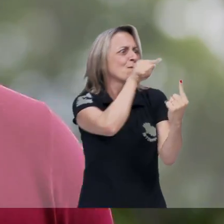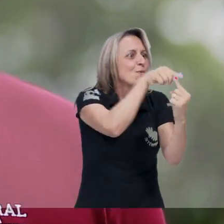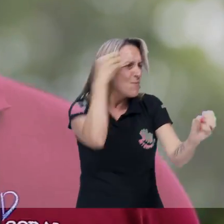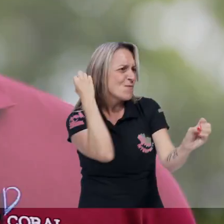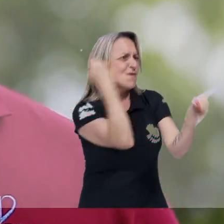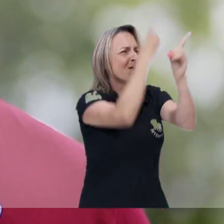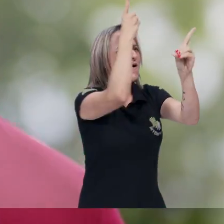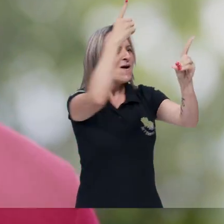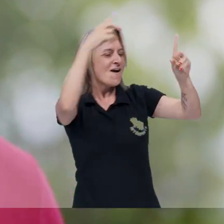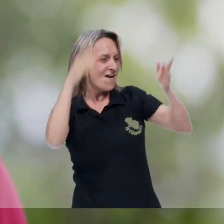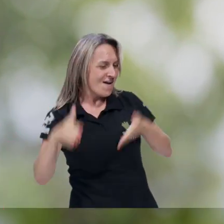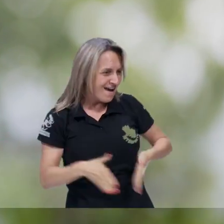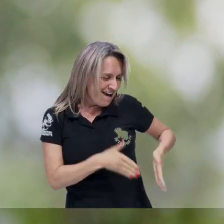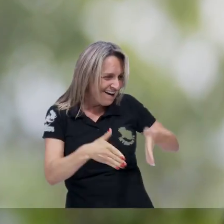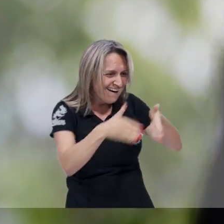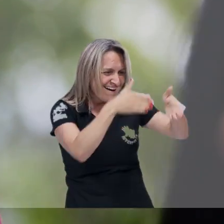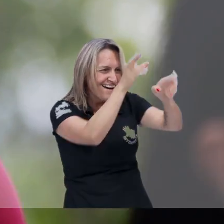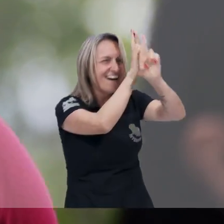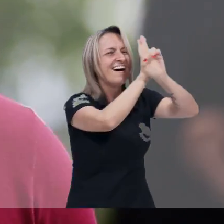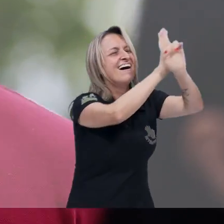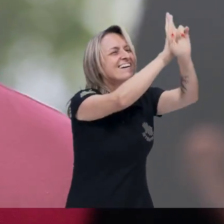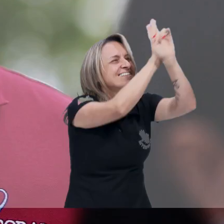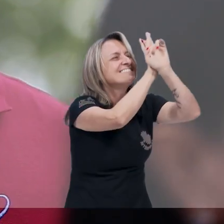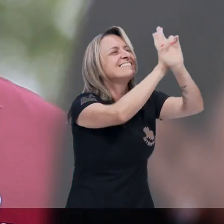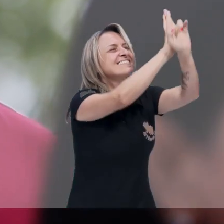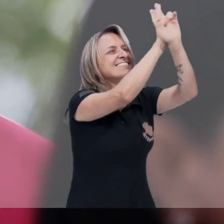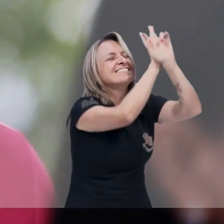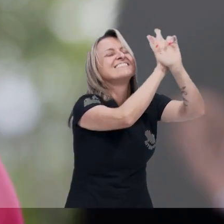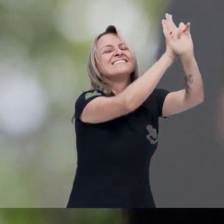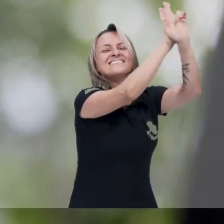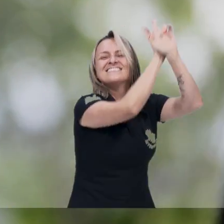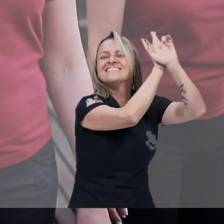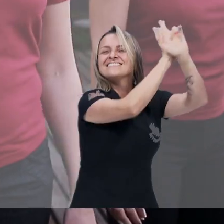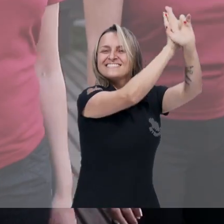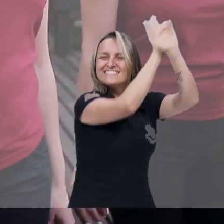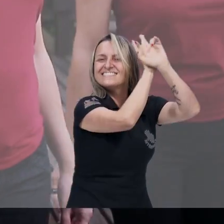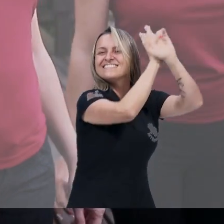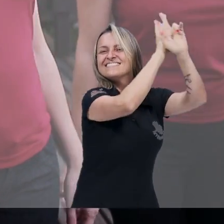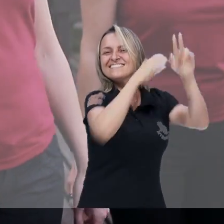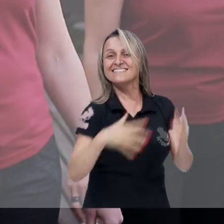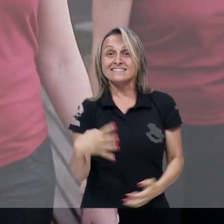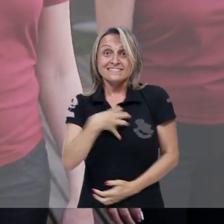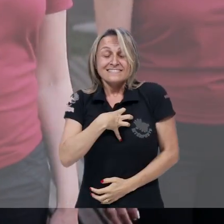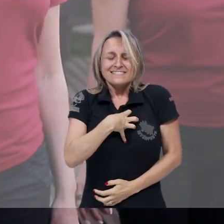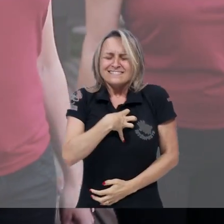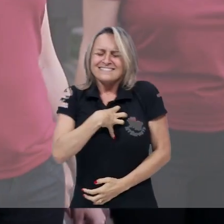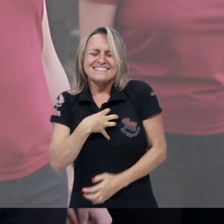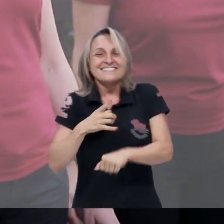O caminho da esperança Sinta,